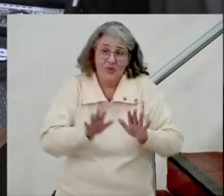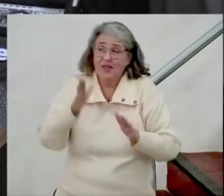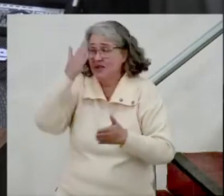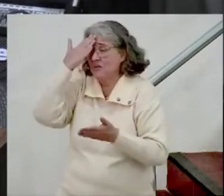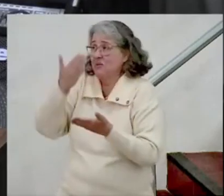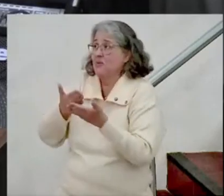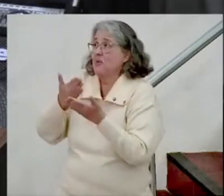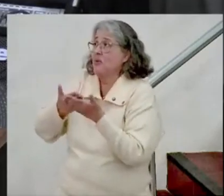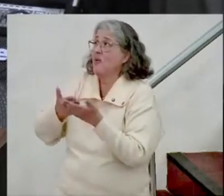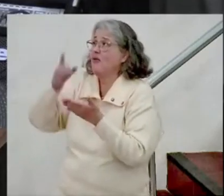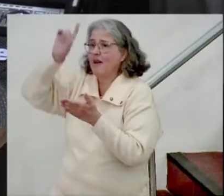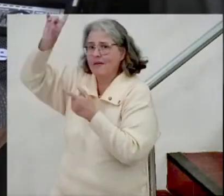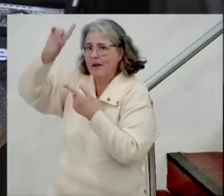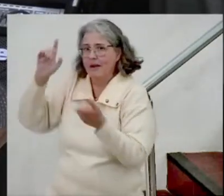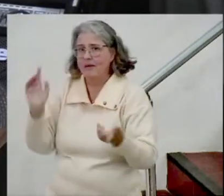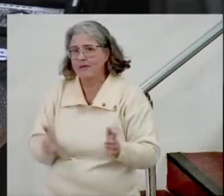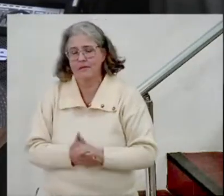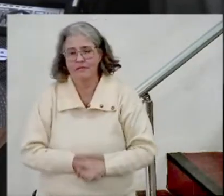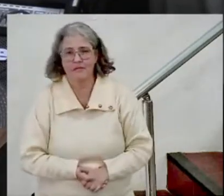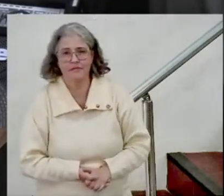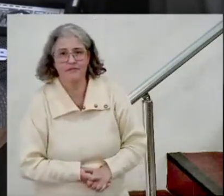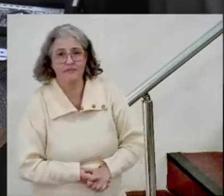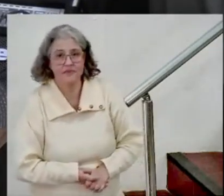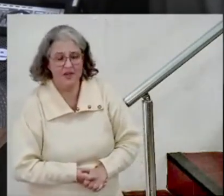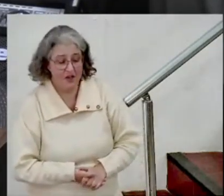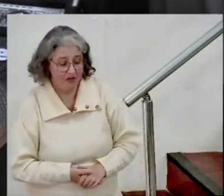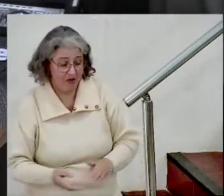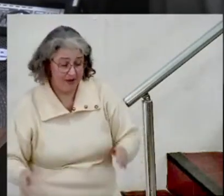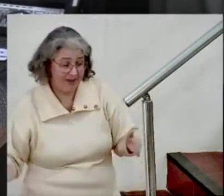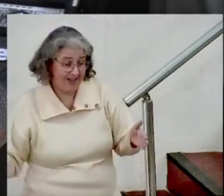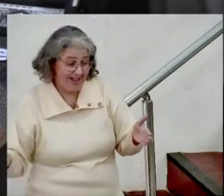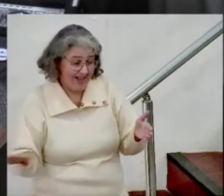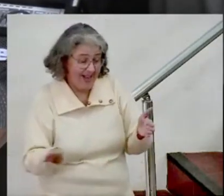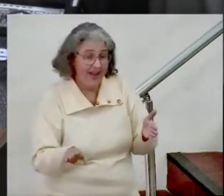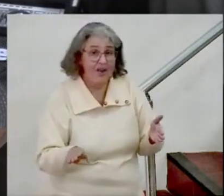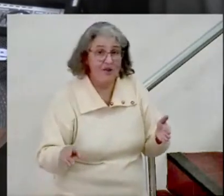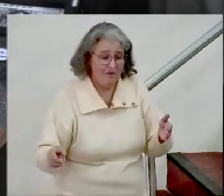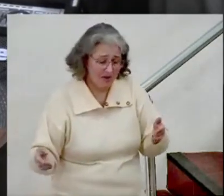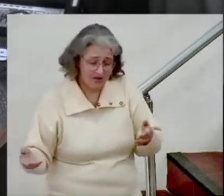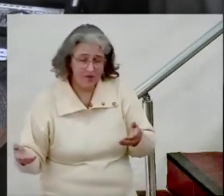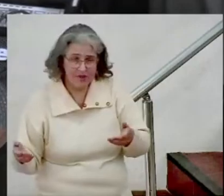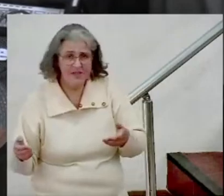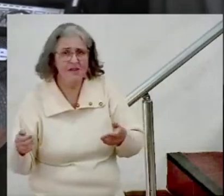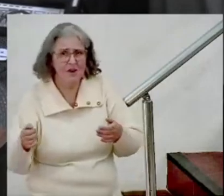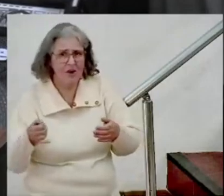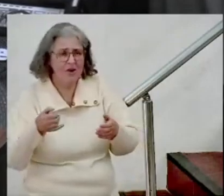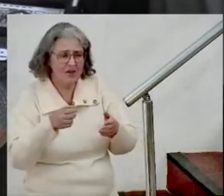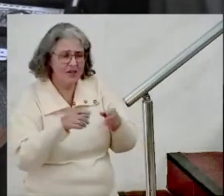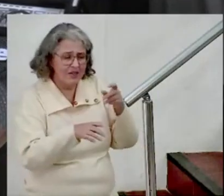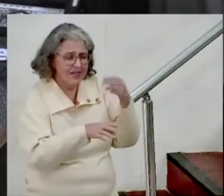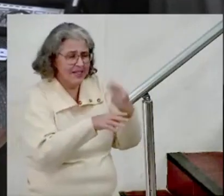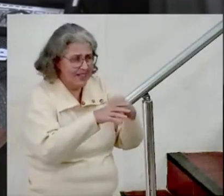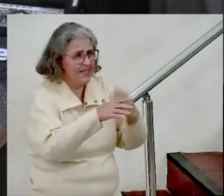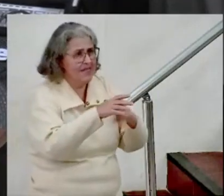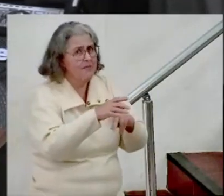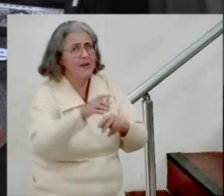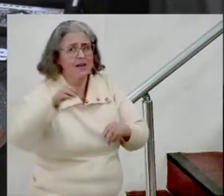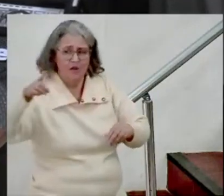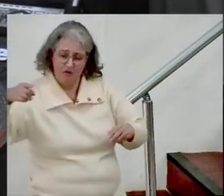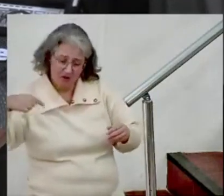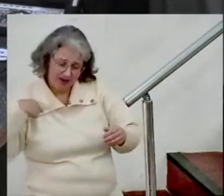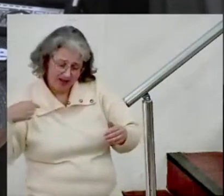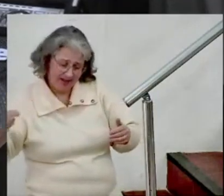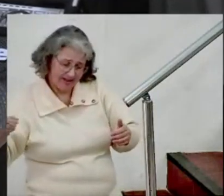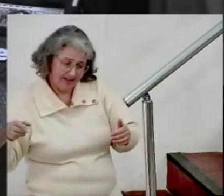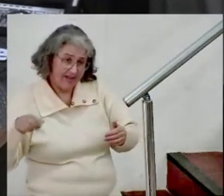do rio Eufrates. Eu vou trazer os assírios até o pescoço, como uma disciplina para você aprender a confiar apenas